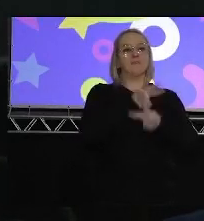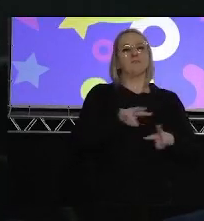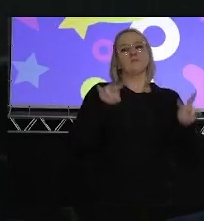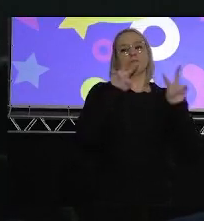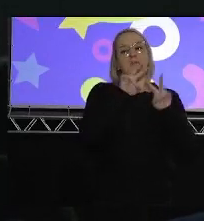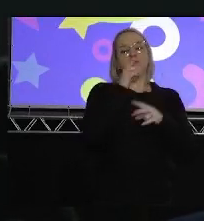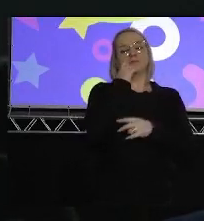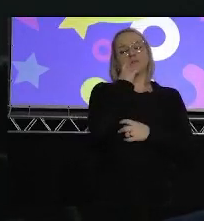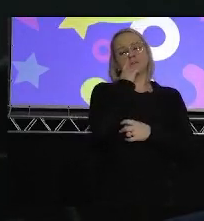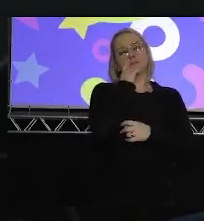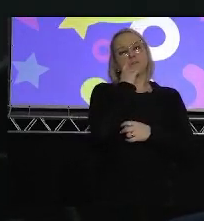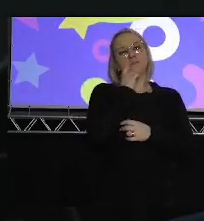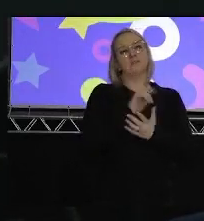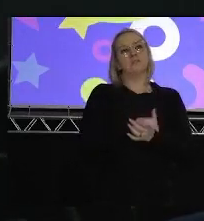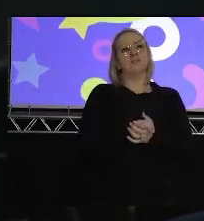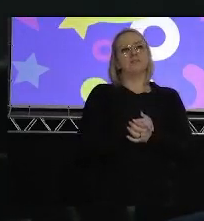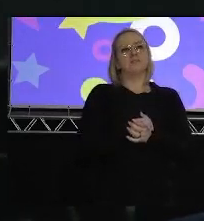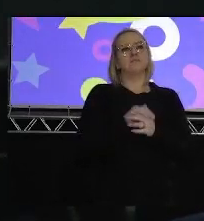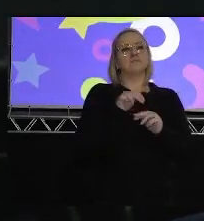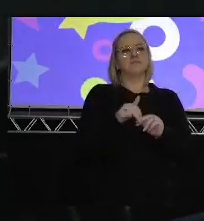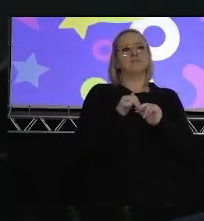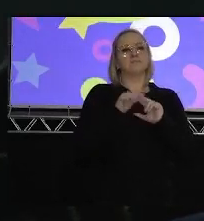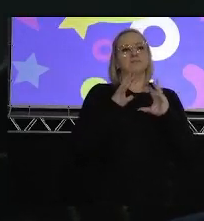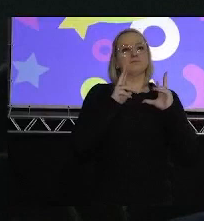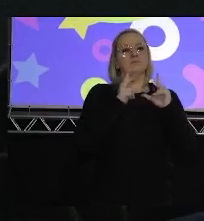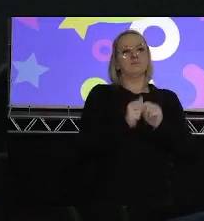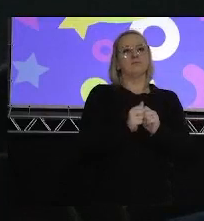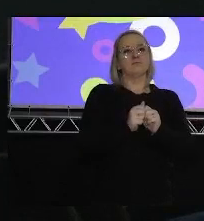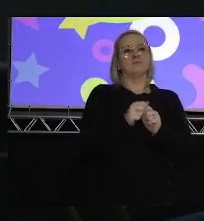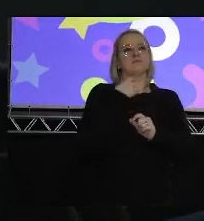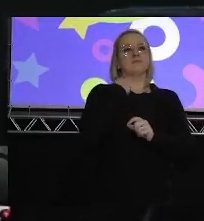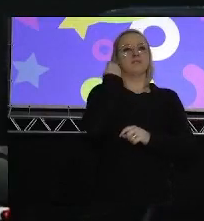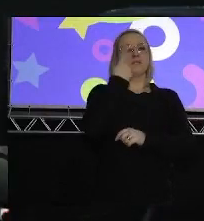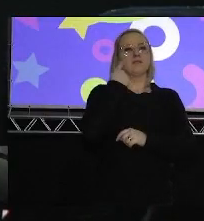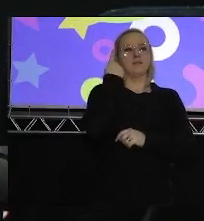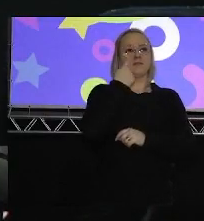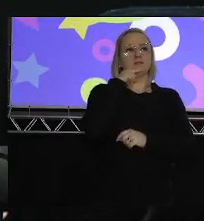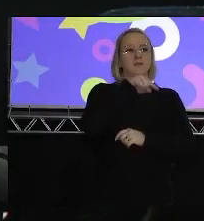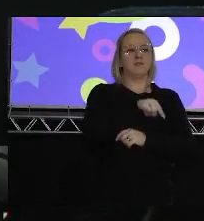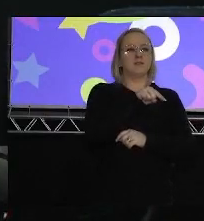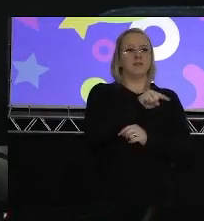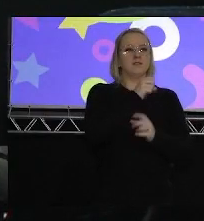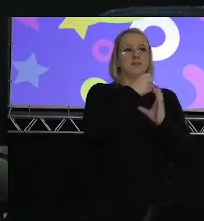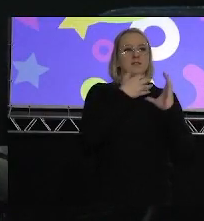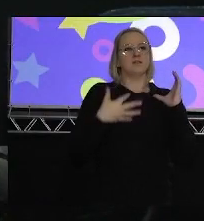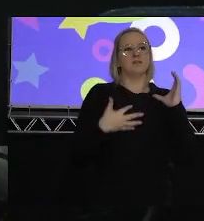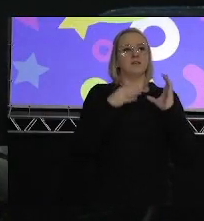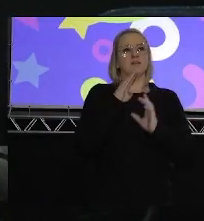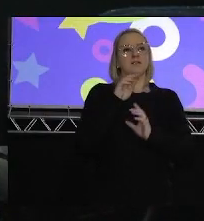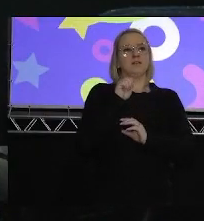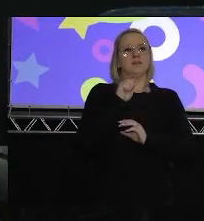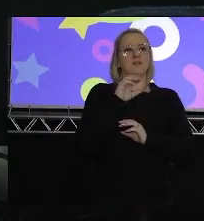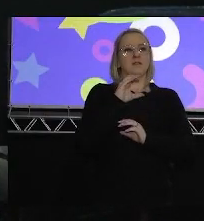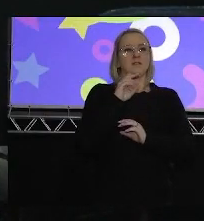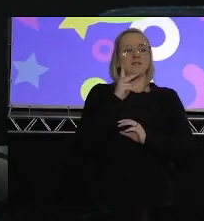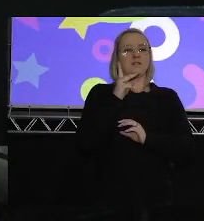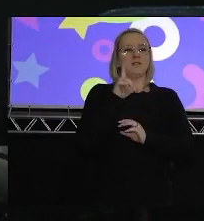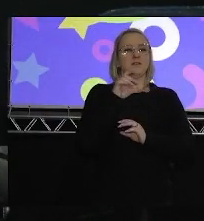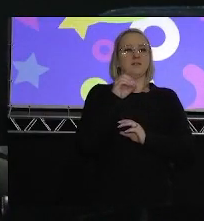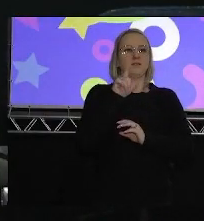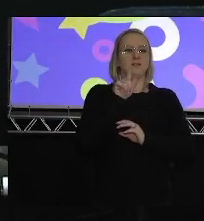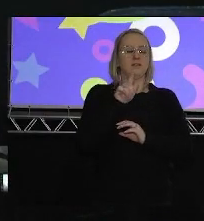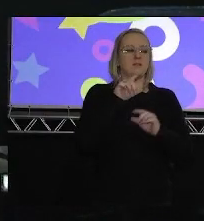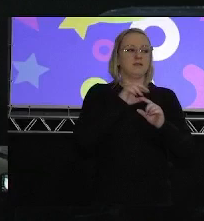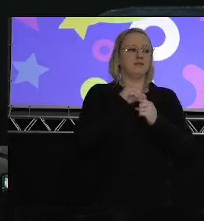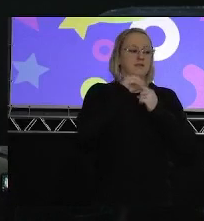Né? E aí, tudo isso, de acordo com a política dessa categorização no backlog, priorização e tal, a